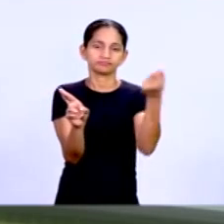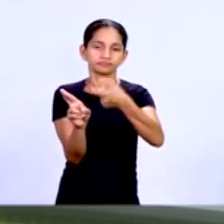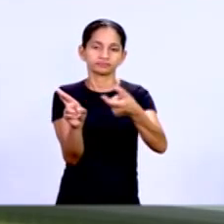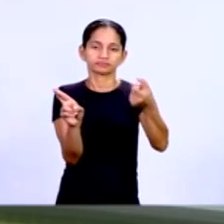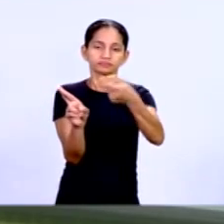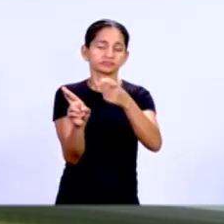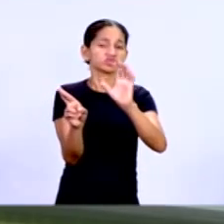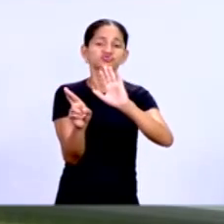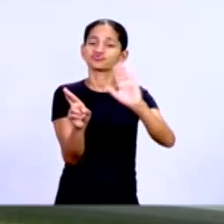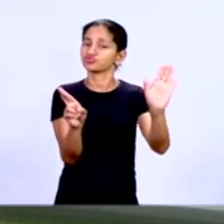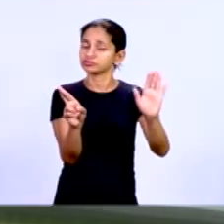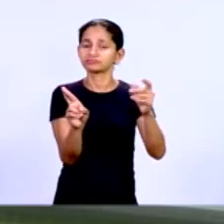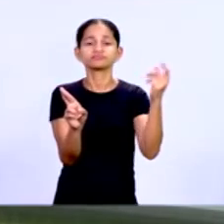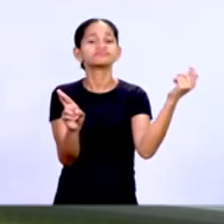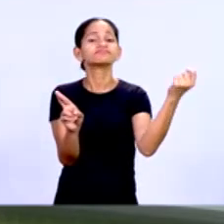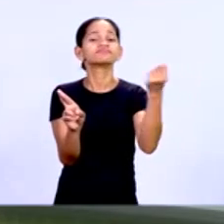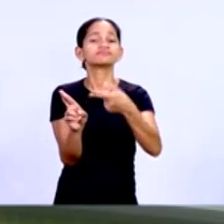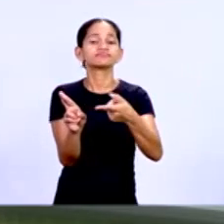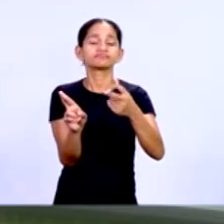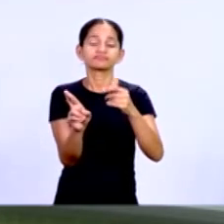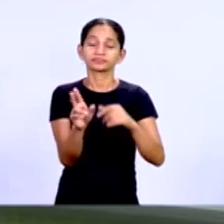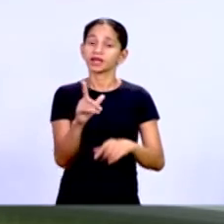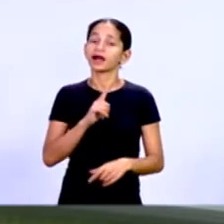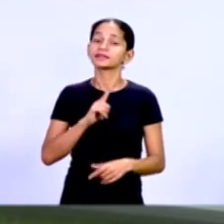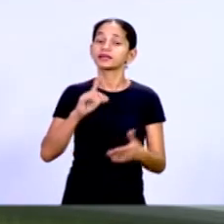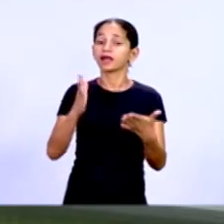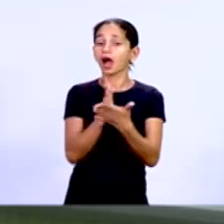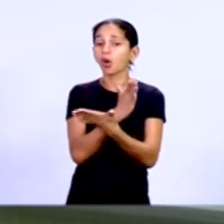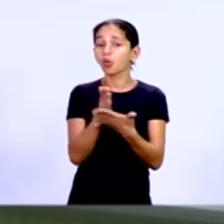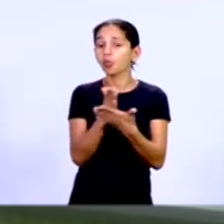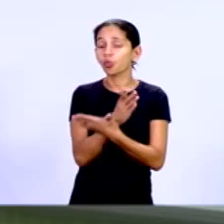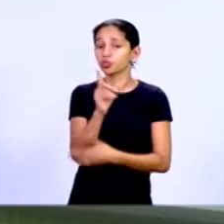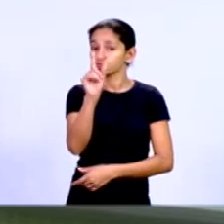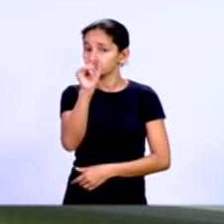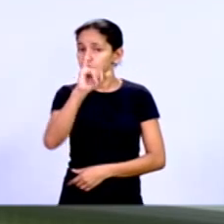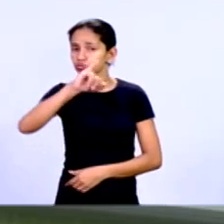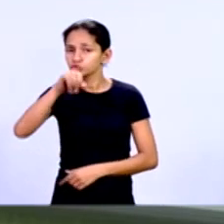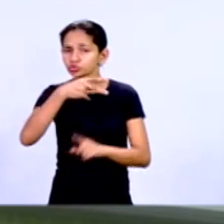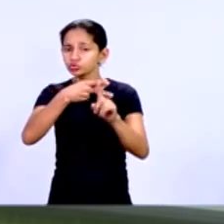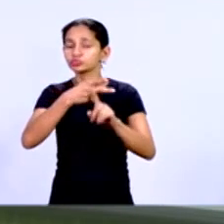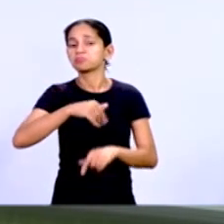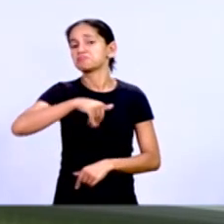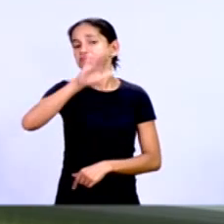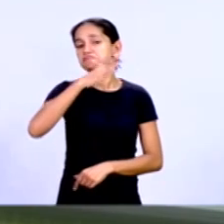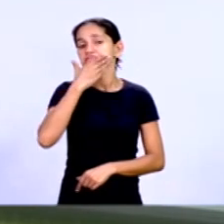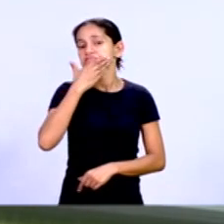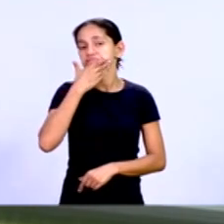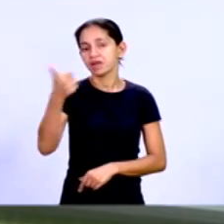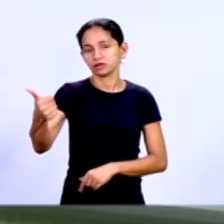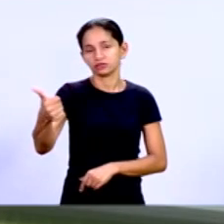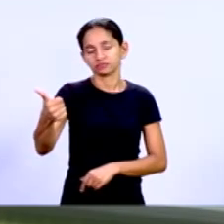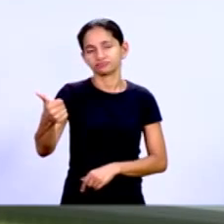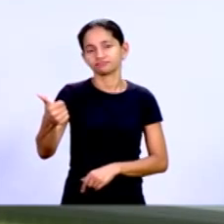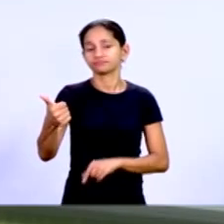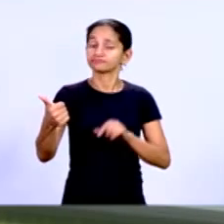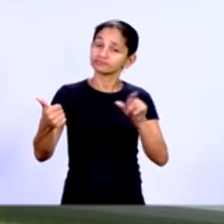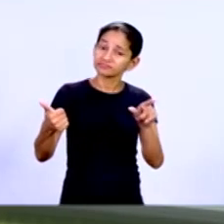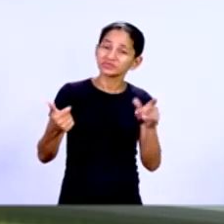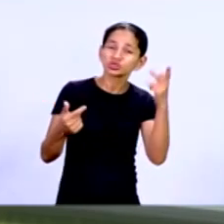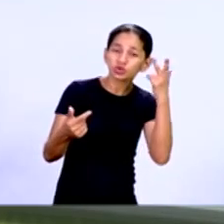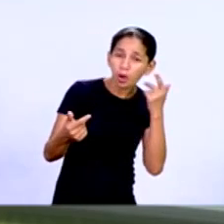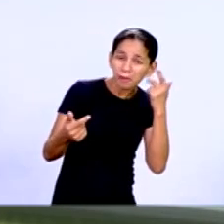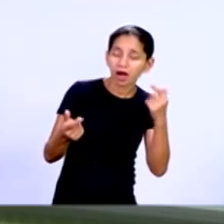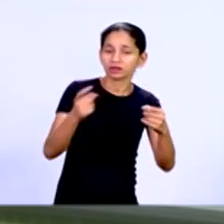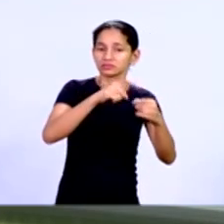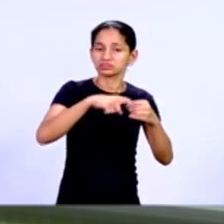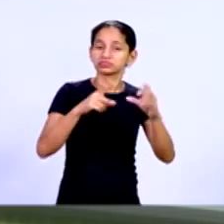ele geralmente tende a receber um alíquota de percentual de juros um pouquinho maior do que quem tem as ações